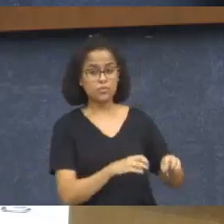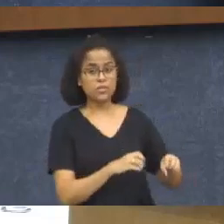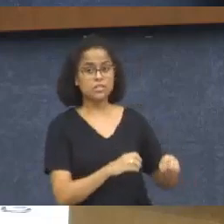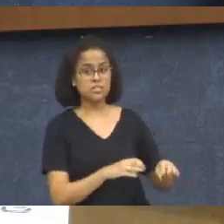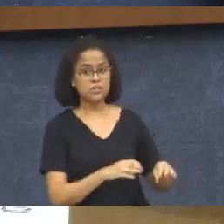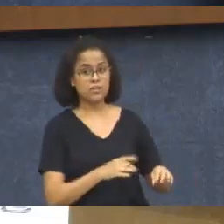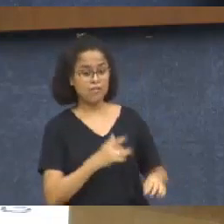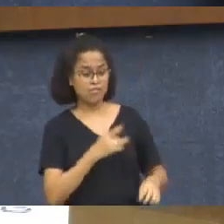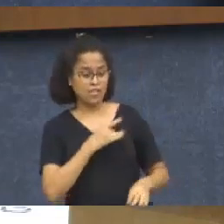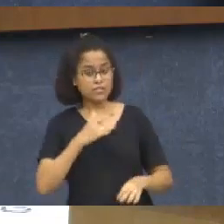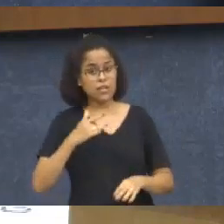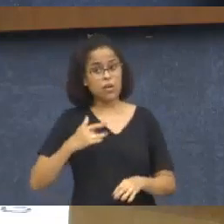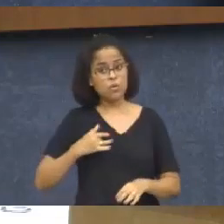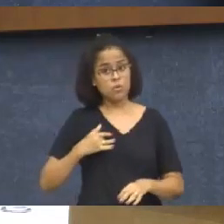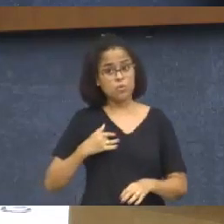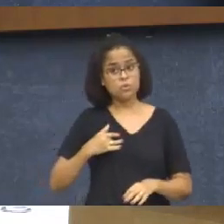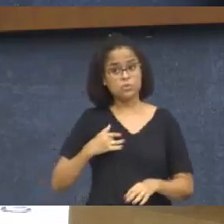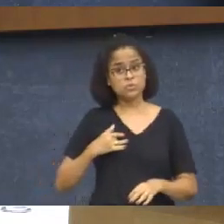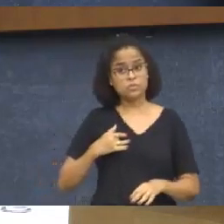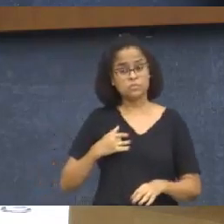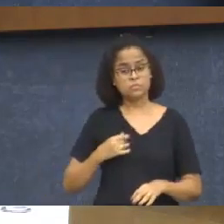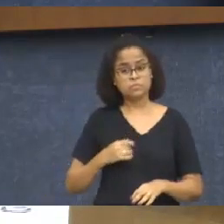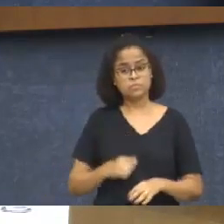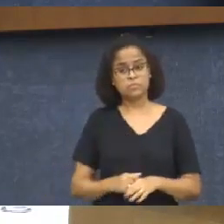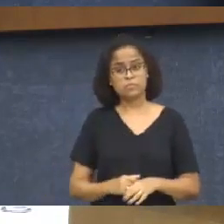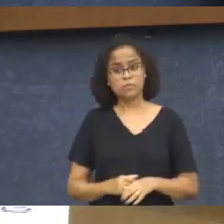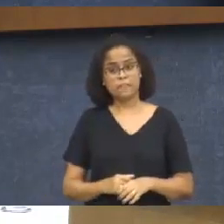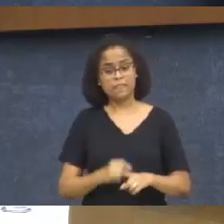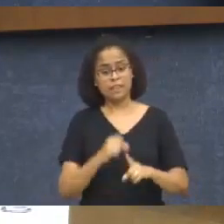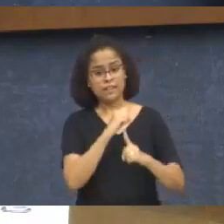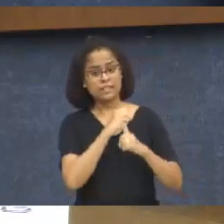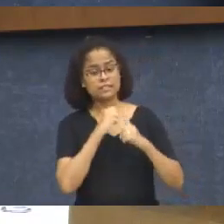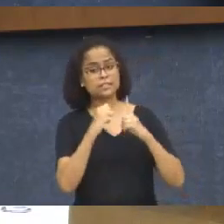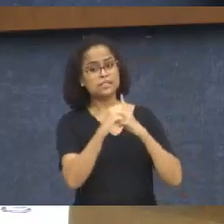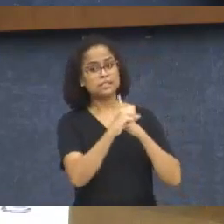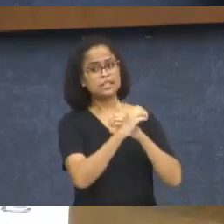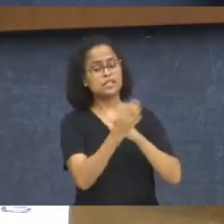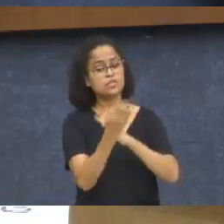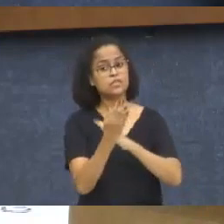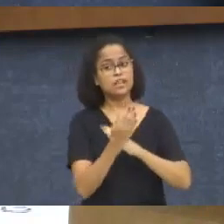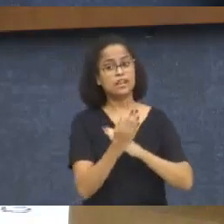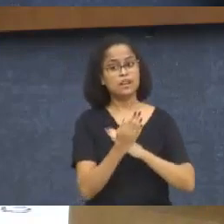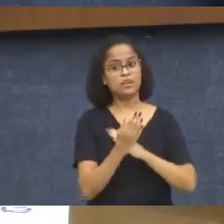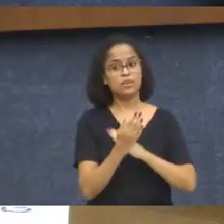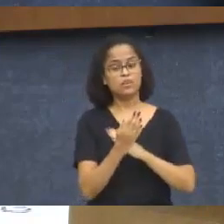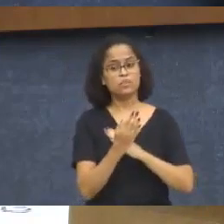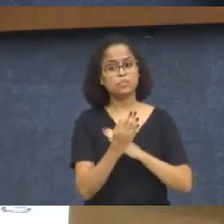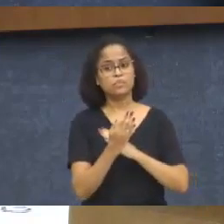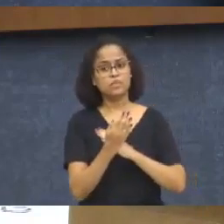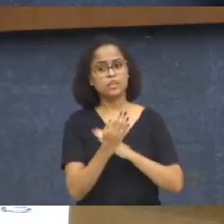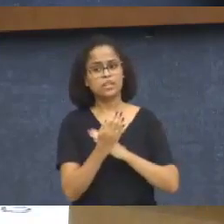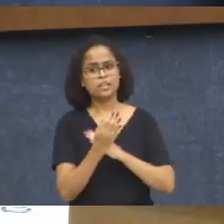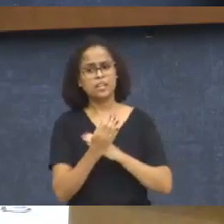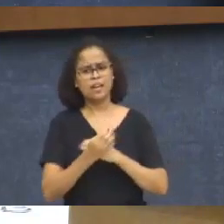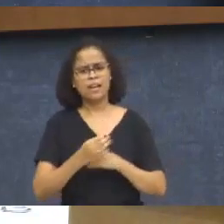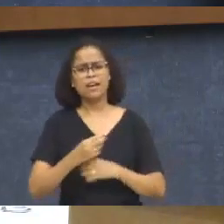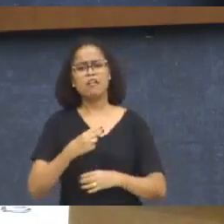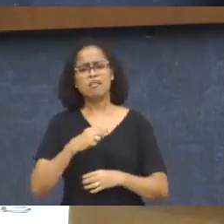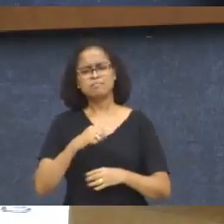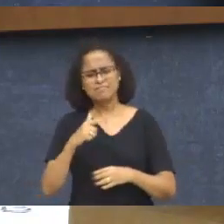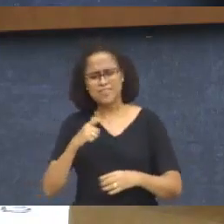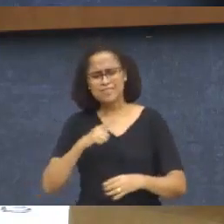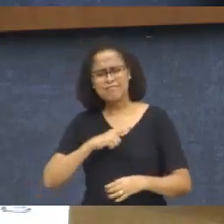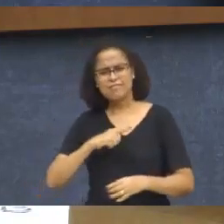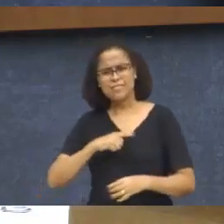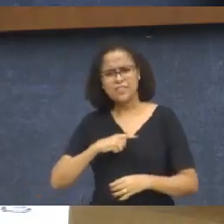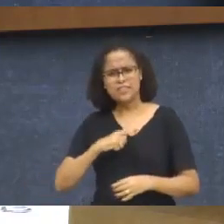temos na saúde, nós temos na assistência social, e o pior é que gozam de um prestígio com a